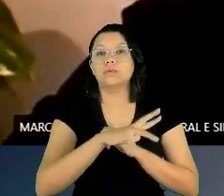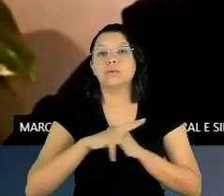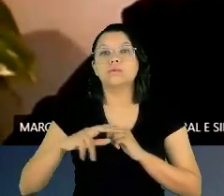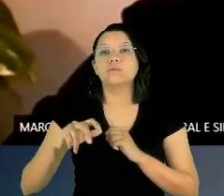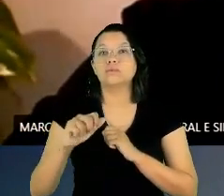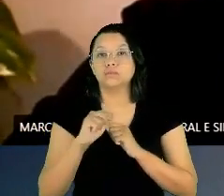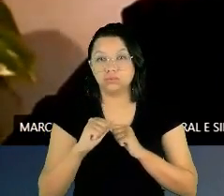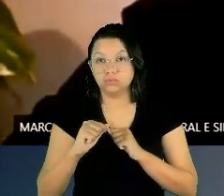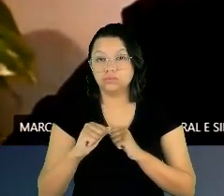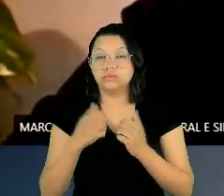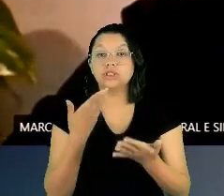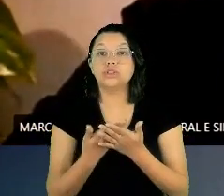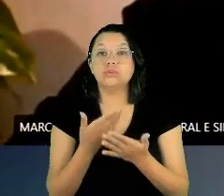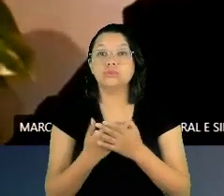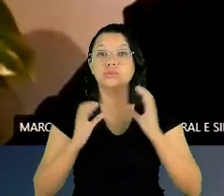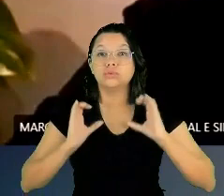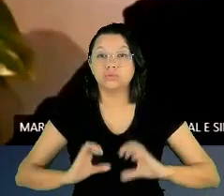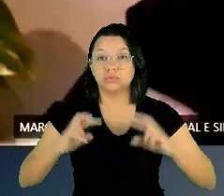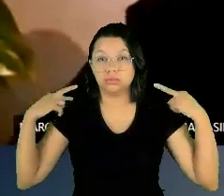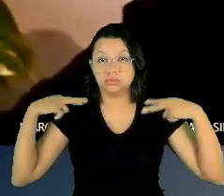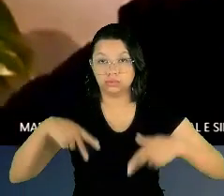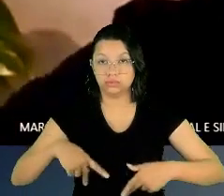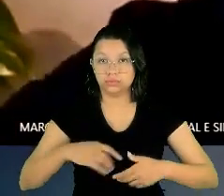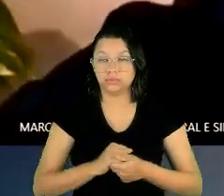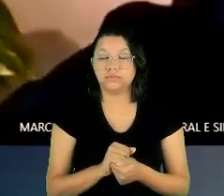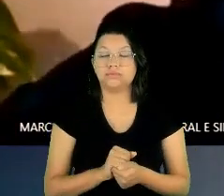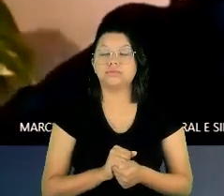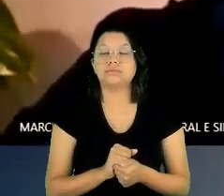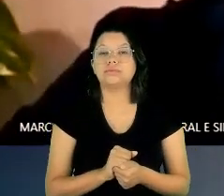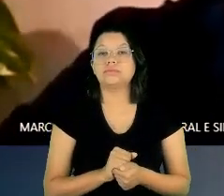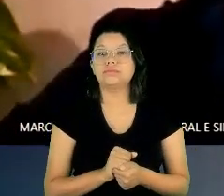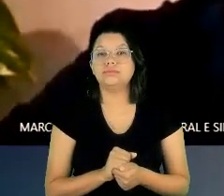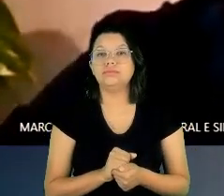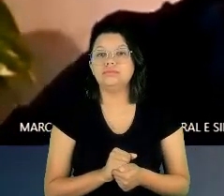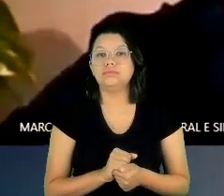grosso modo, todos os níveis que vão sendo estudados comportamento humano.